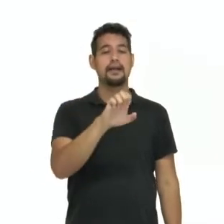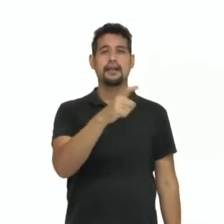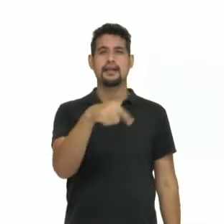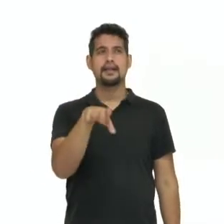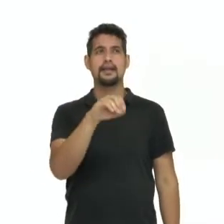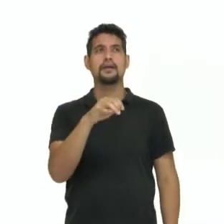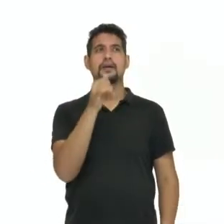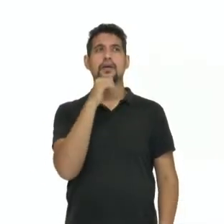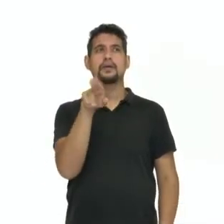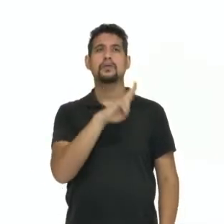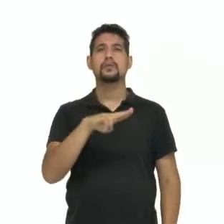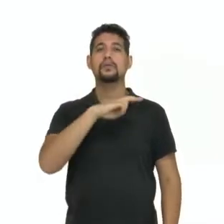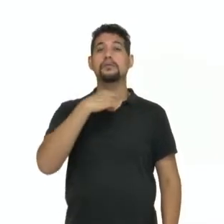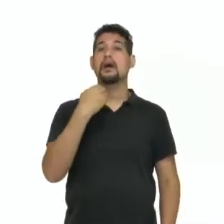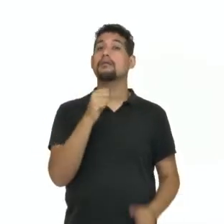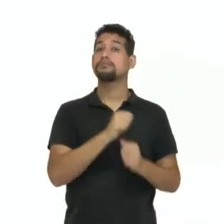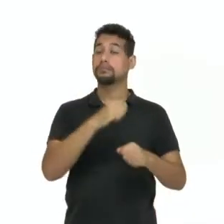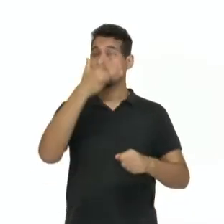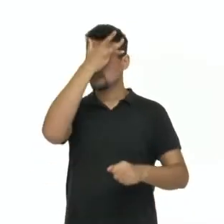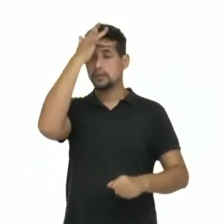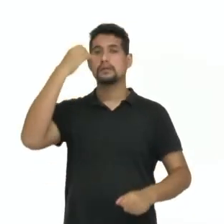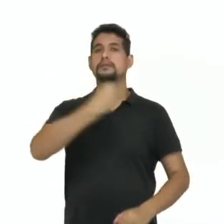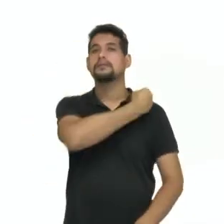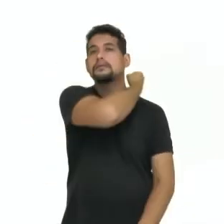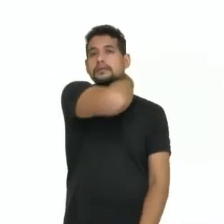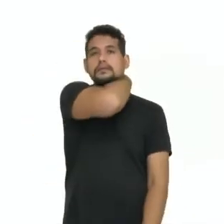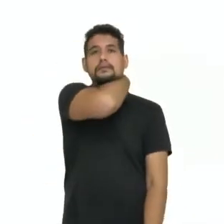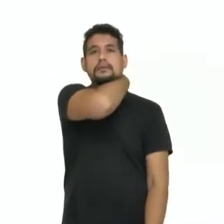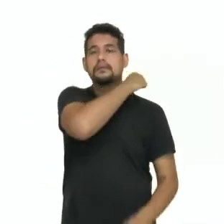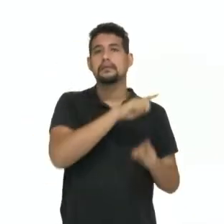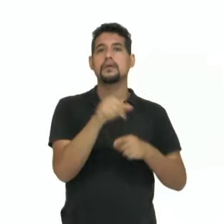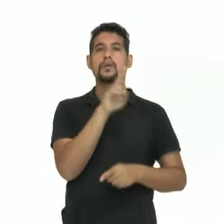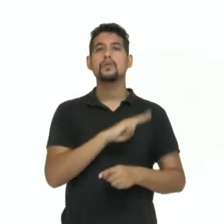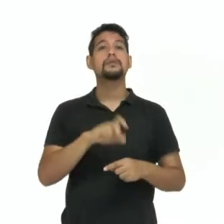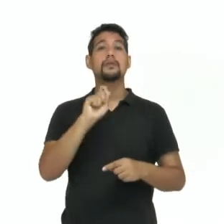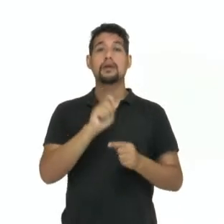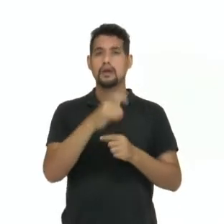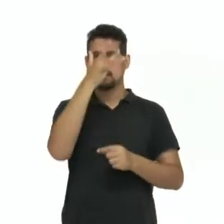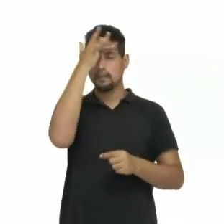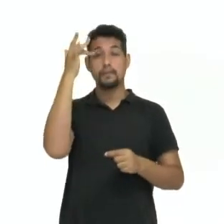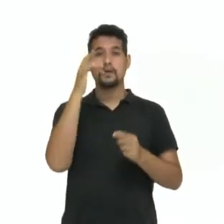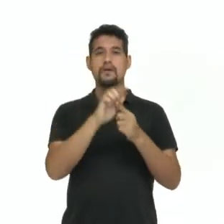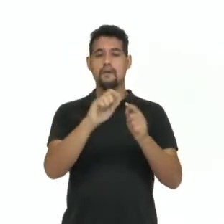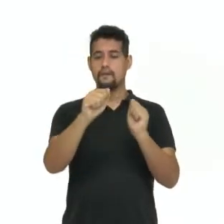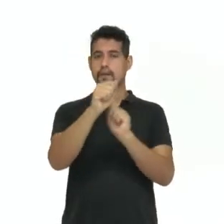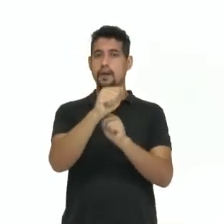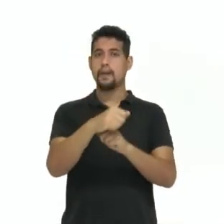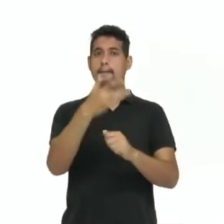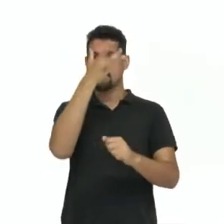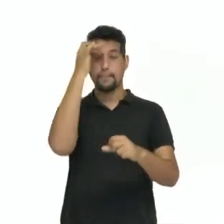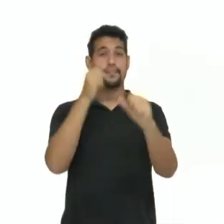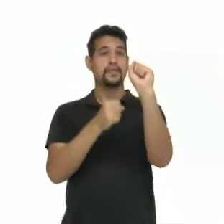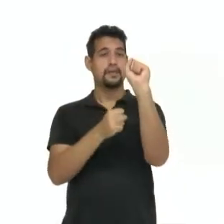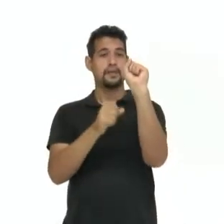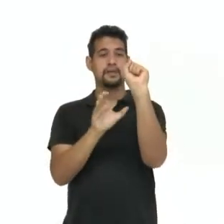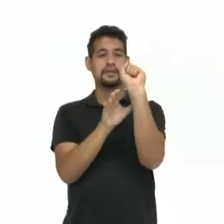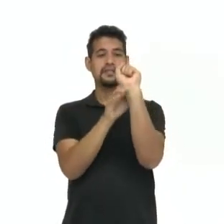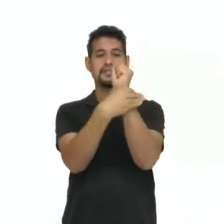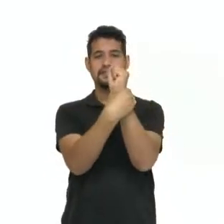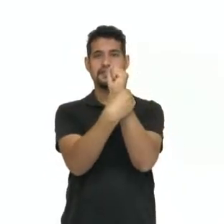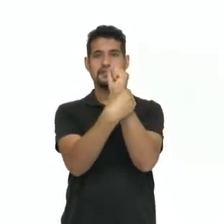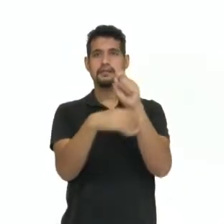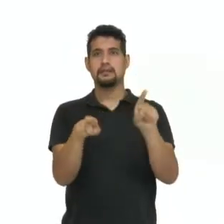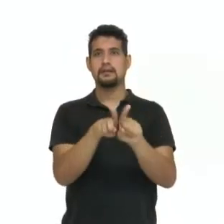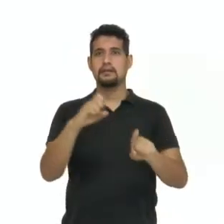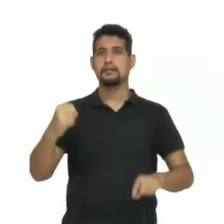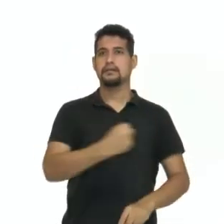estrangulamento aplicado pelas costas, em que usa-se um braço para envolver o pescoço do adversário e a